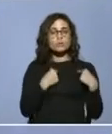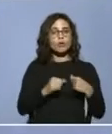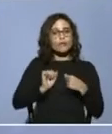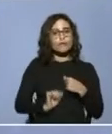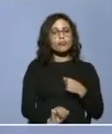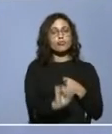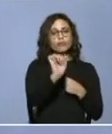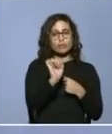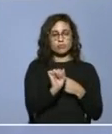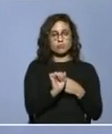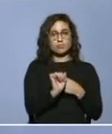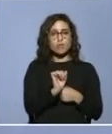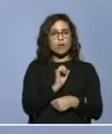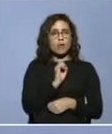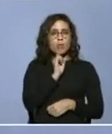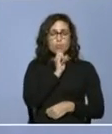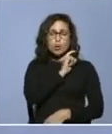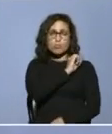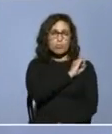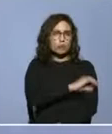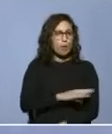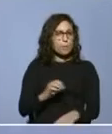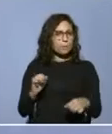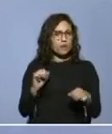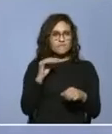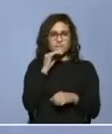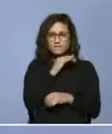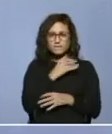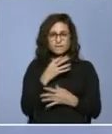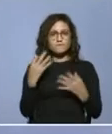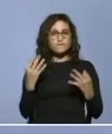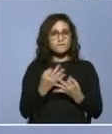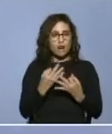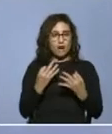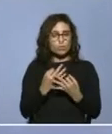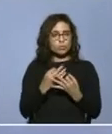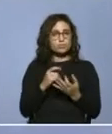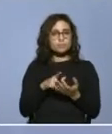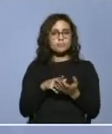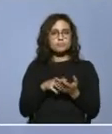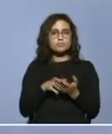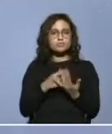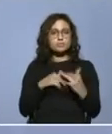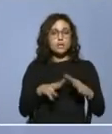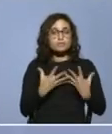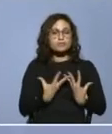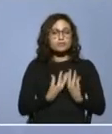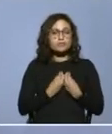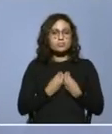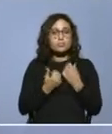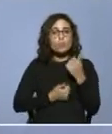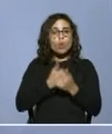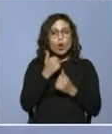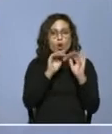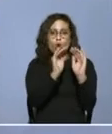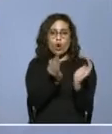que por muito pobre e frio que seja, será sempre bem mais acolhedor que a gruta de